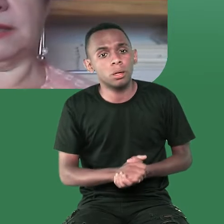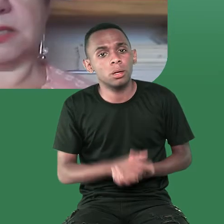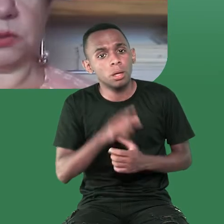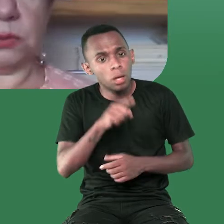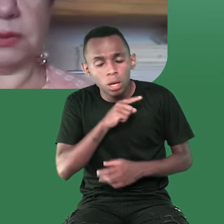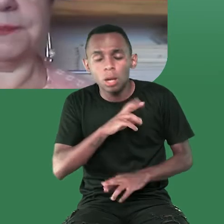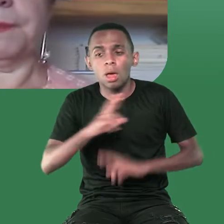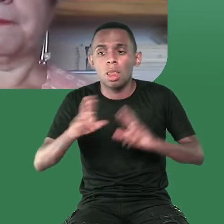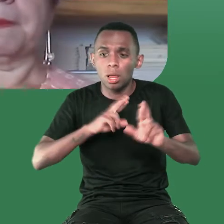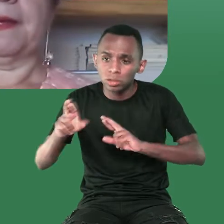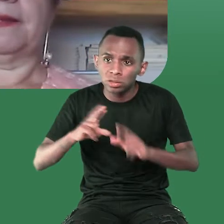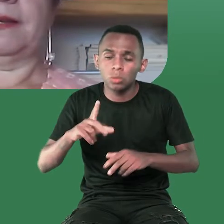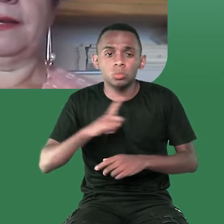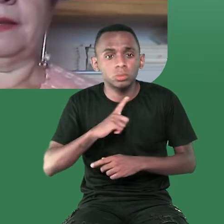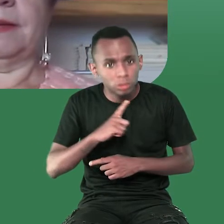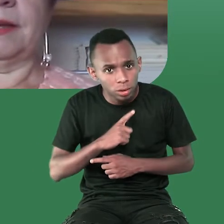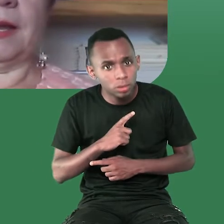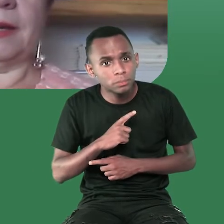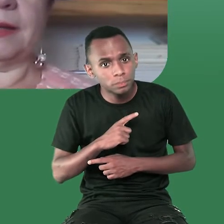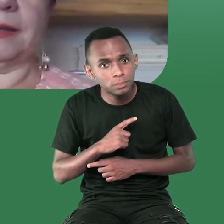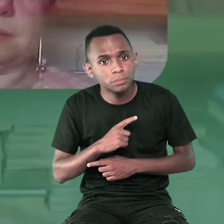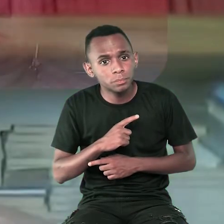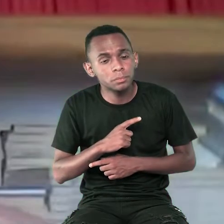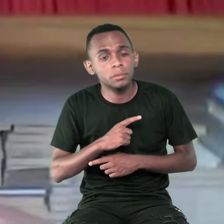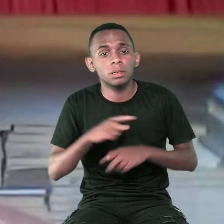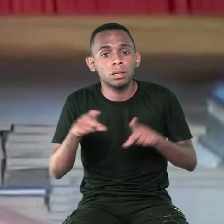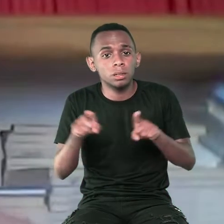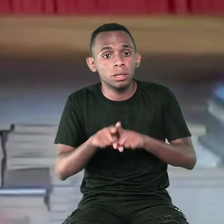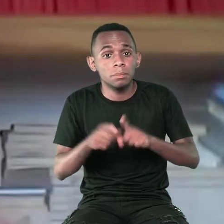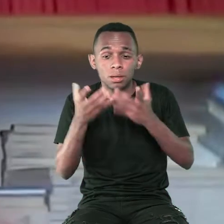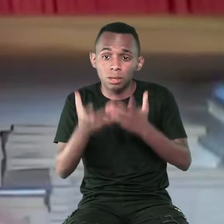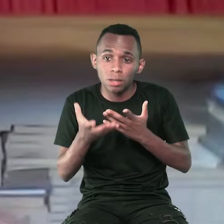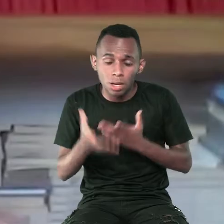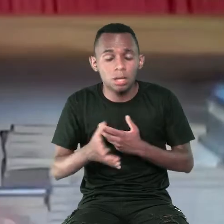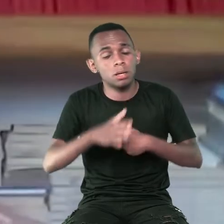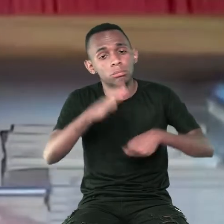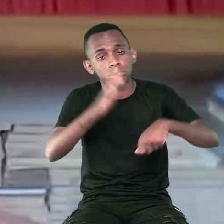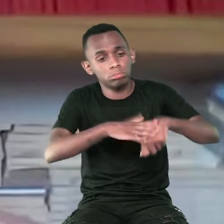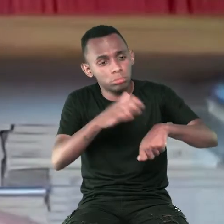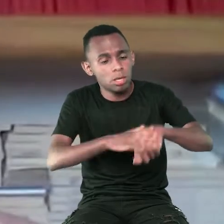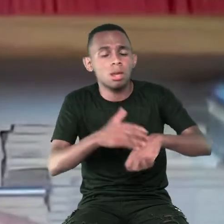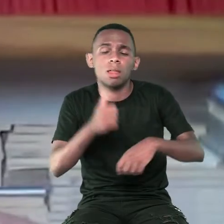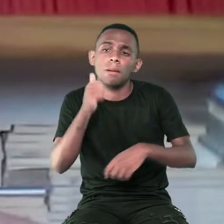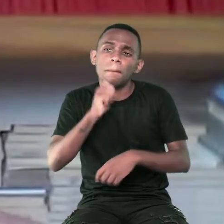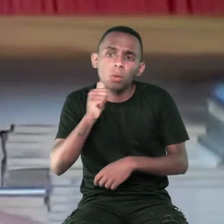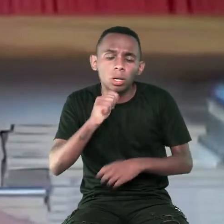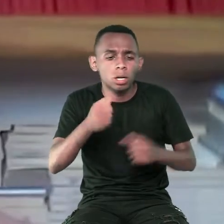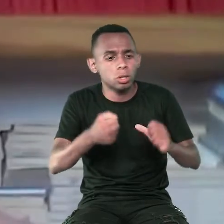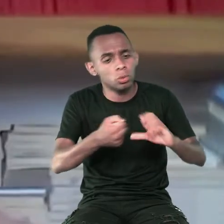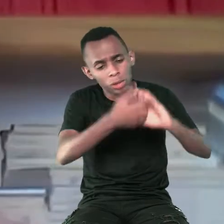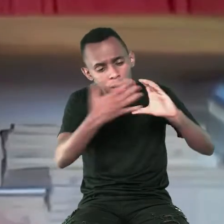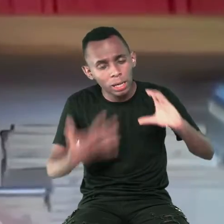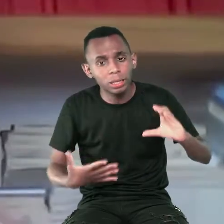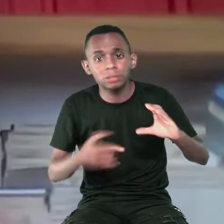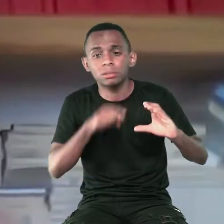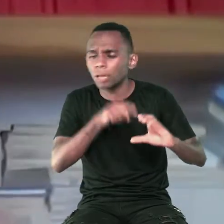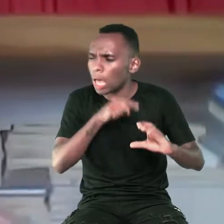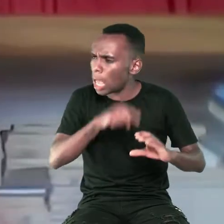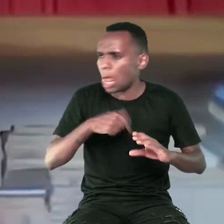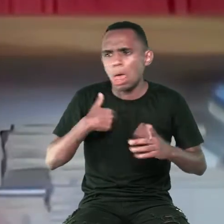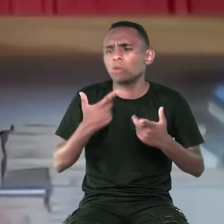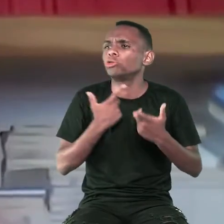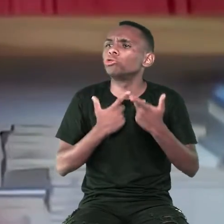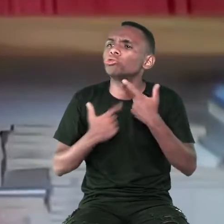qual ela se relaciona, ele querendo que ela seja uma espécie de mulher e ela se dando o direito de ser